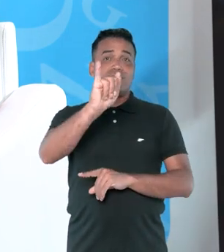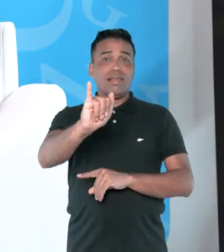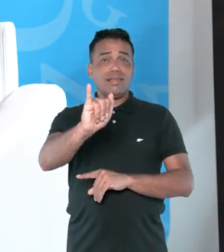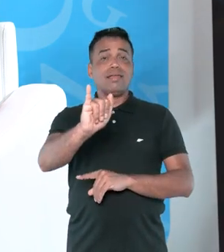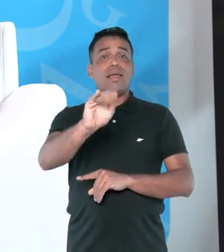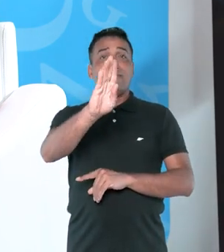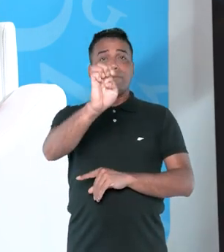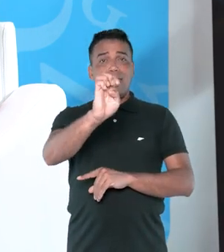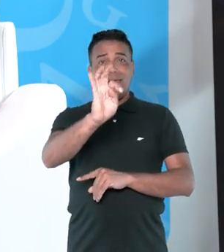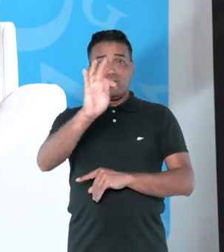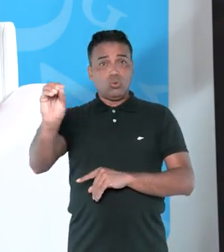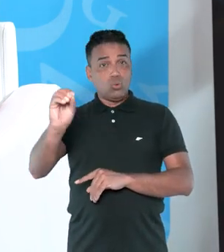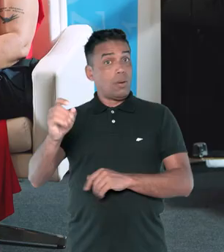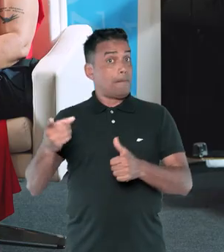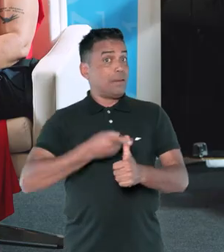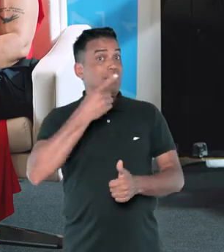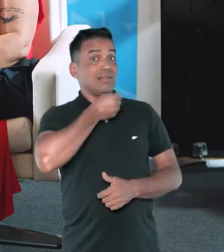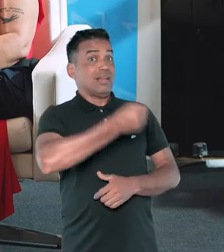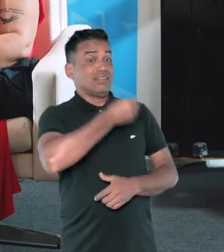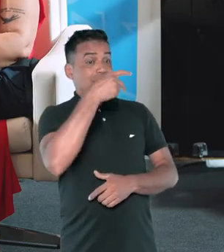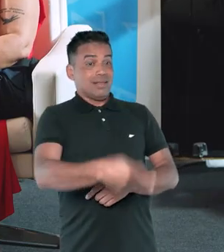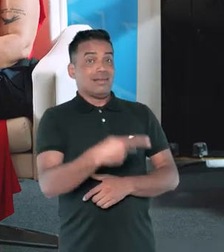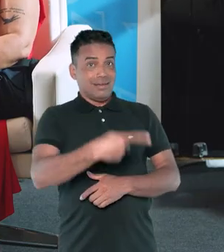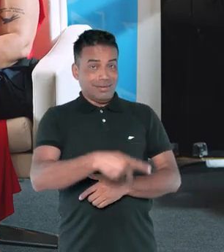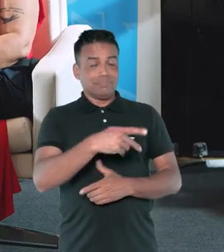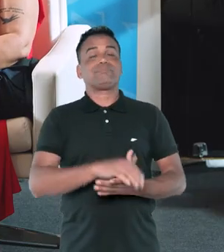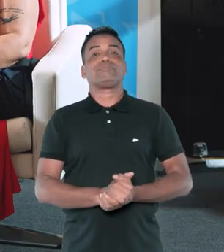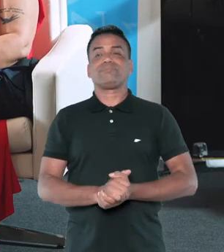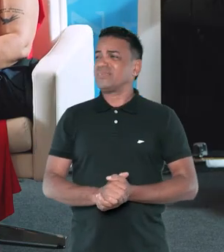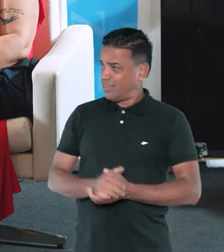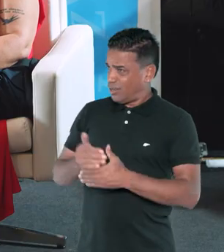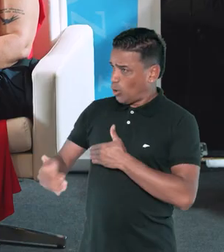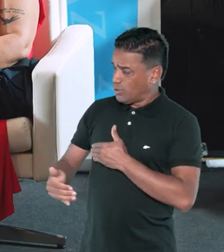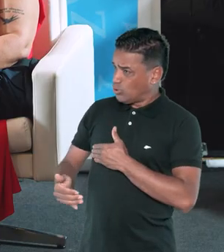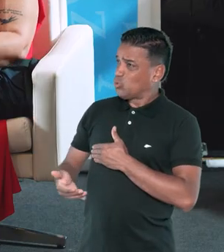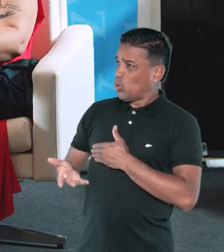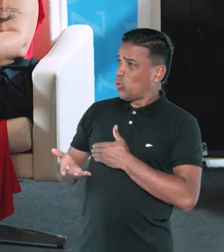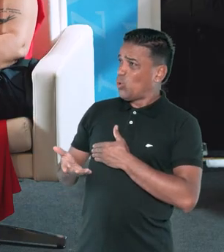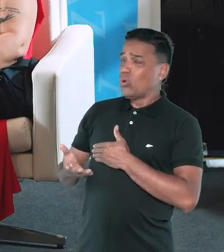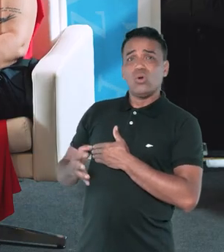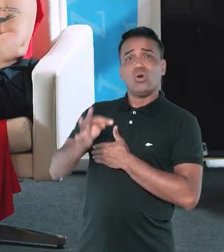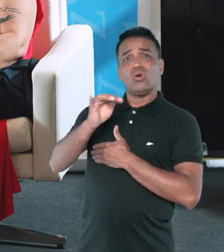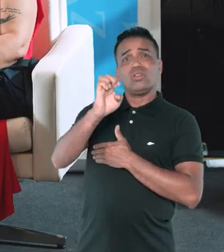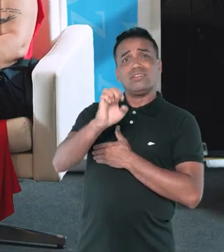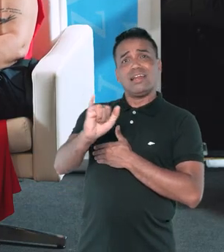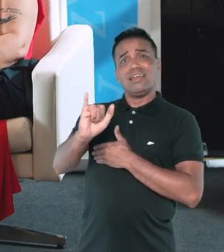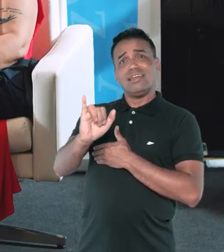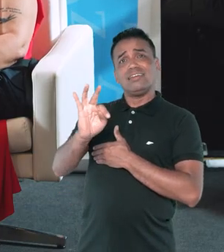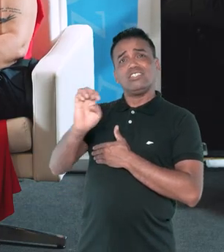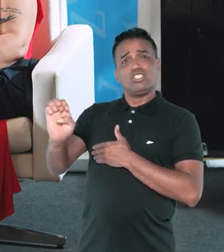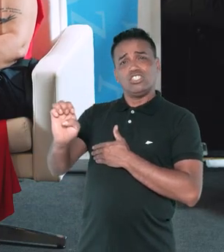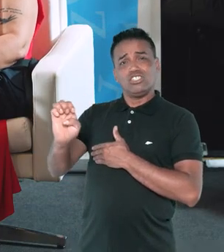entrevistado do Sempre um Papo. E eu fiz sobre o Frei Tito primeiro. Você já começou com o Frei Tito? Comecei com o Frei Tito. Você sabe a história do Frei